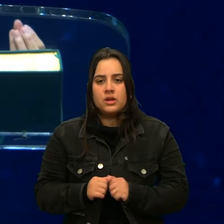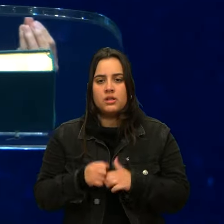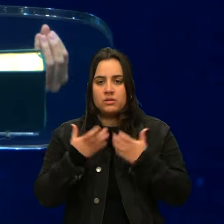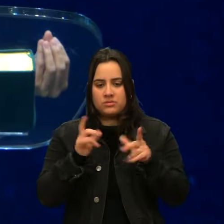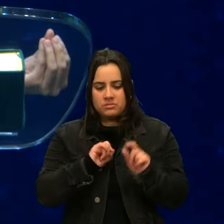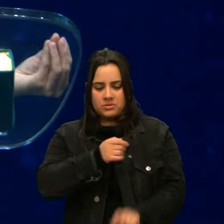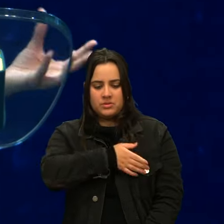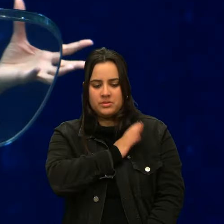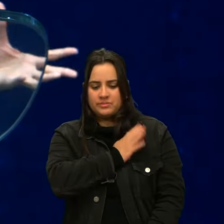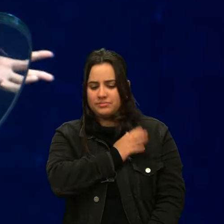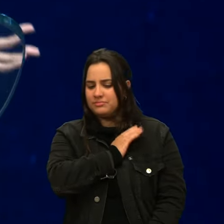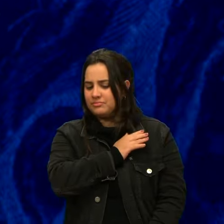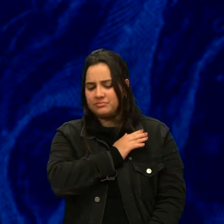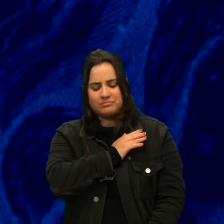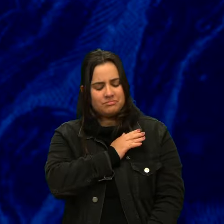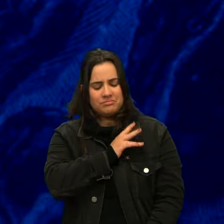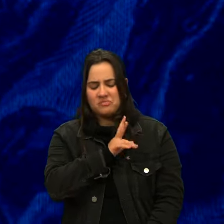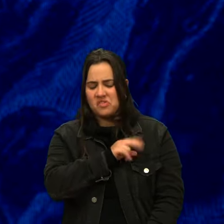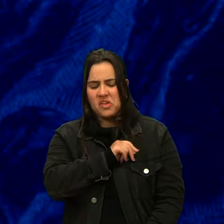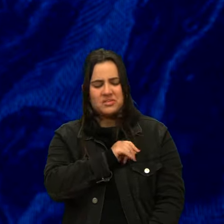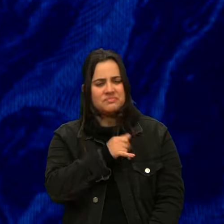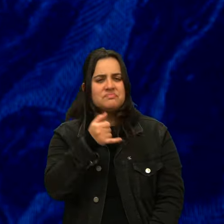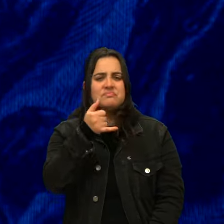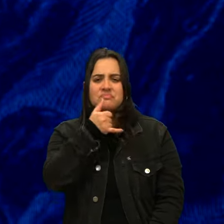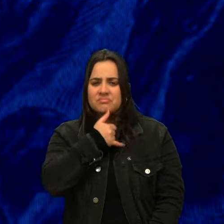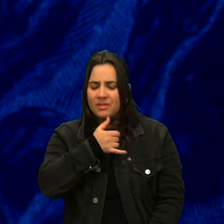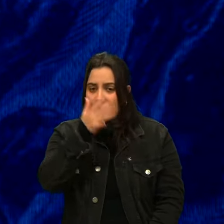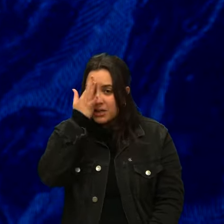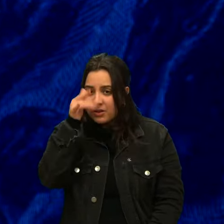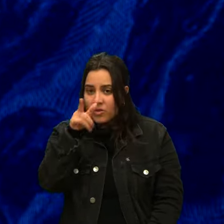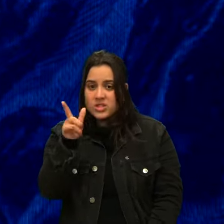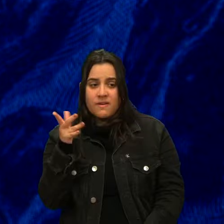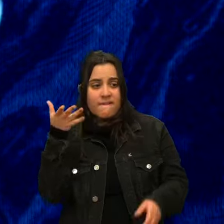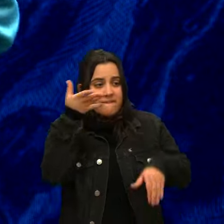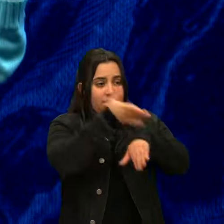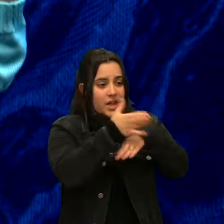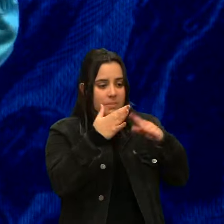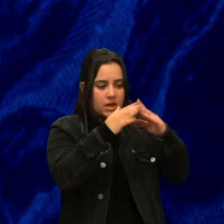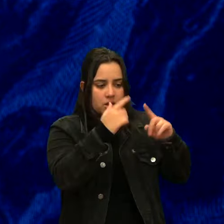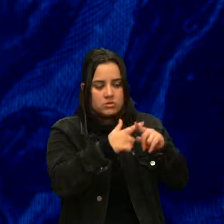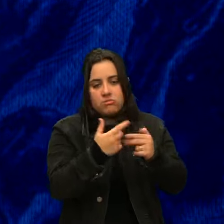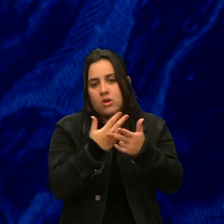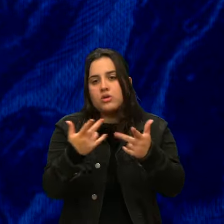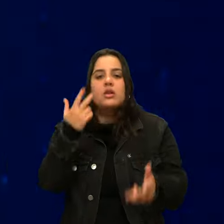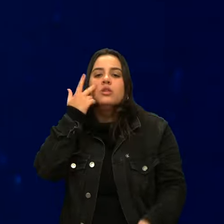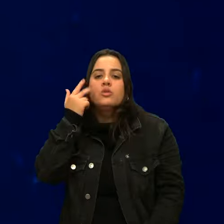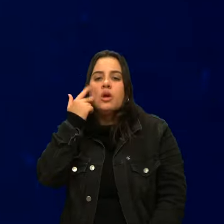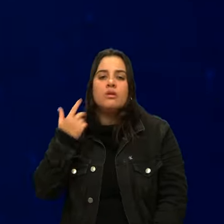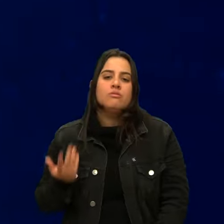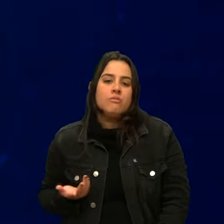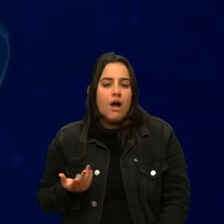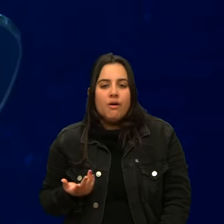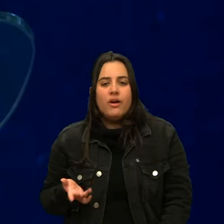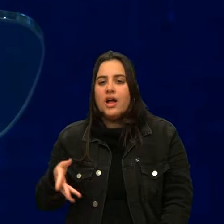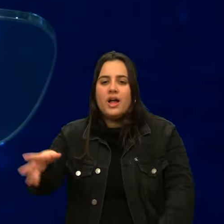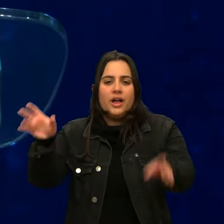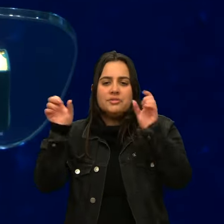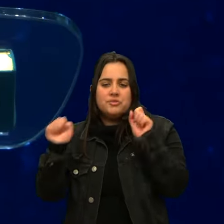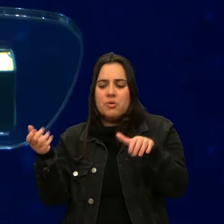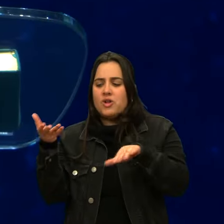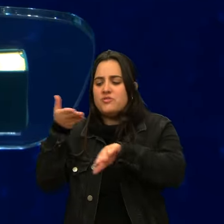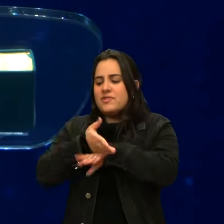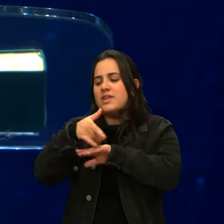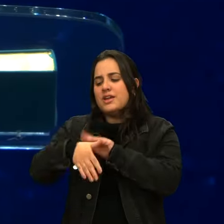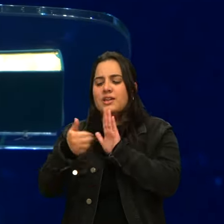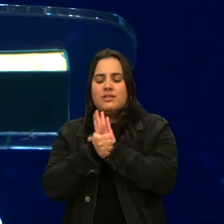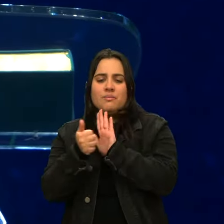partiu o coração dela. Pensa, você está indo para a igreja, é uma coisa normal, a gente pode vir aqui como algo que